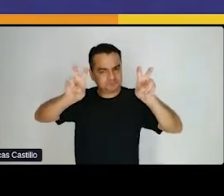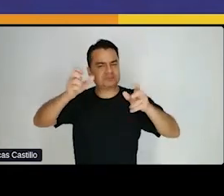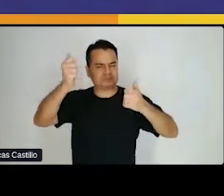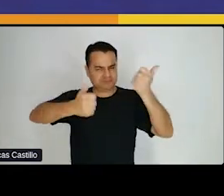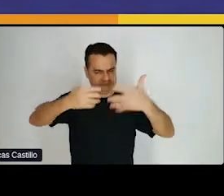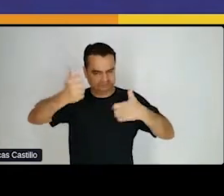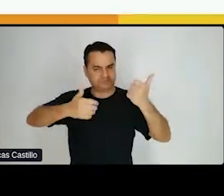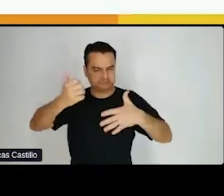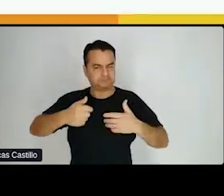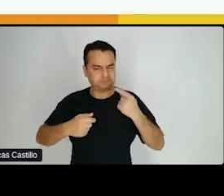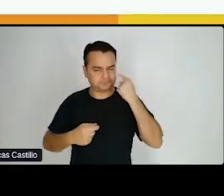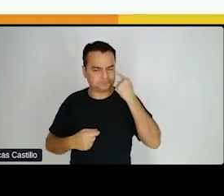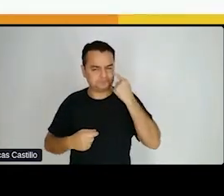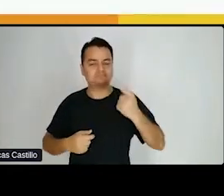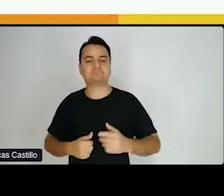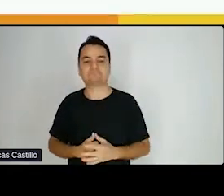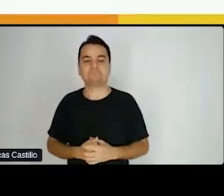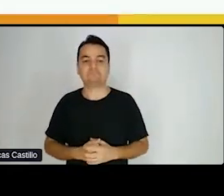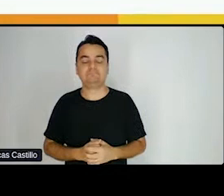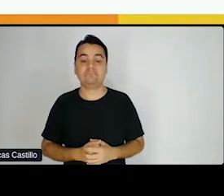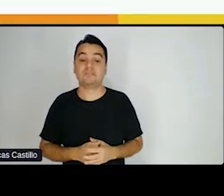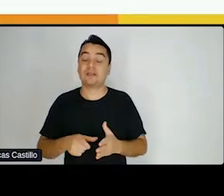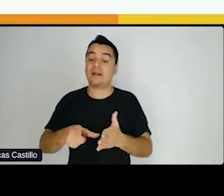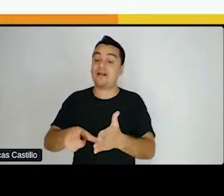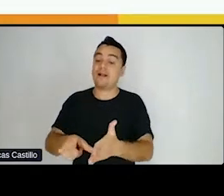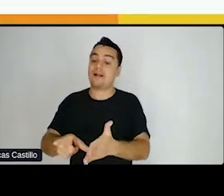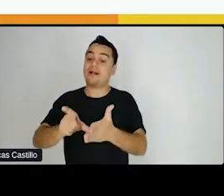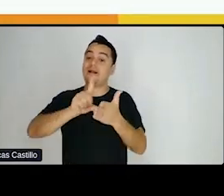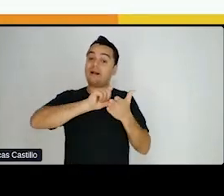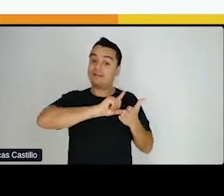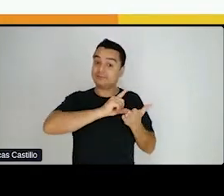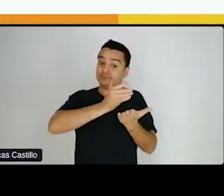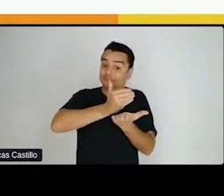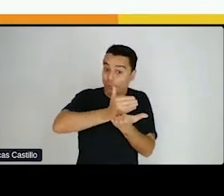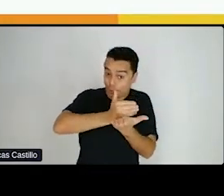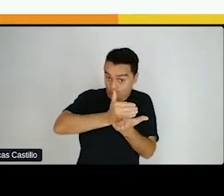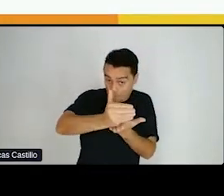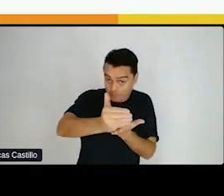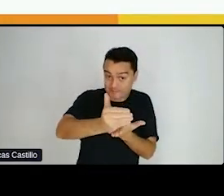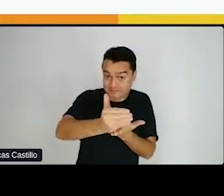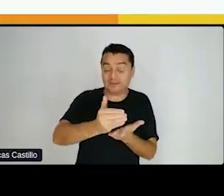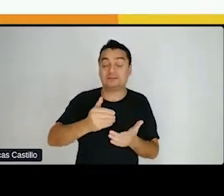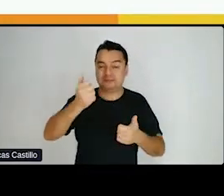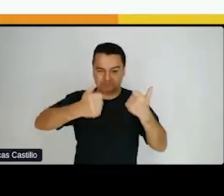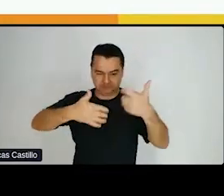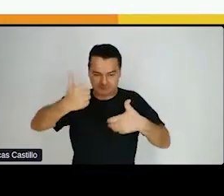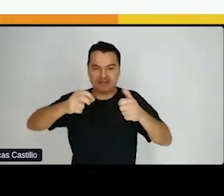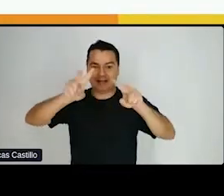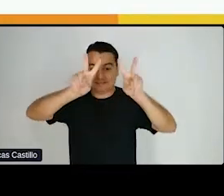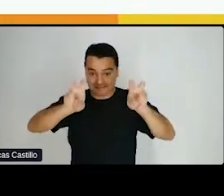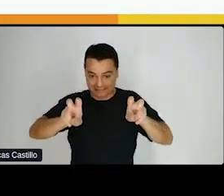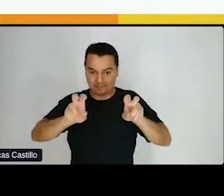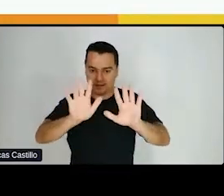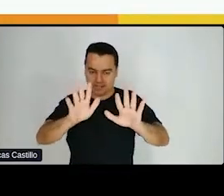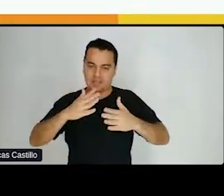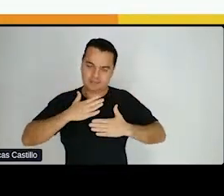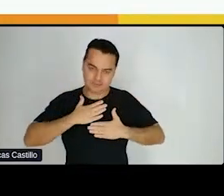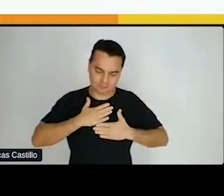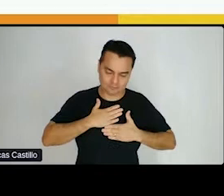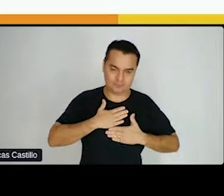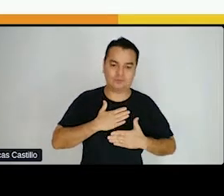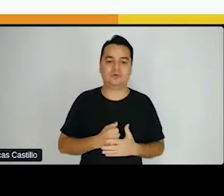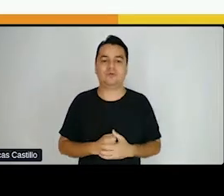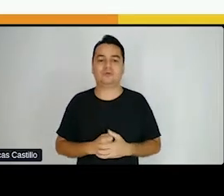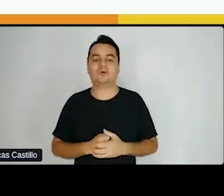apresentação. Antes de começarmos de fato a falar sobre o tema, tá? Deixa eu me apresentar formalmente.